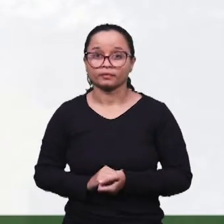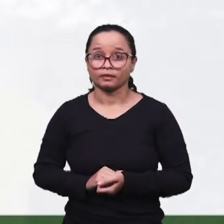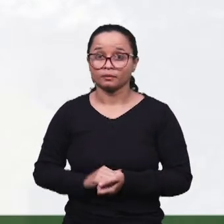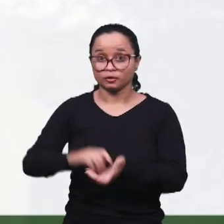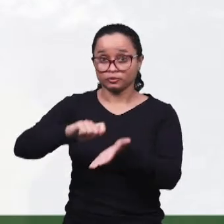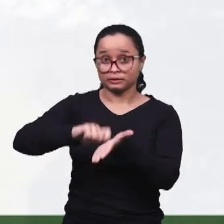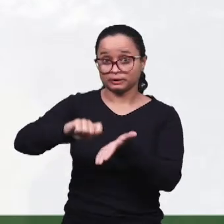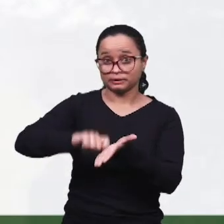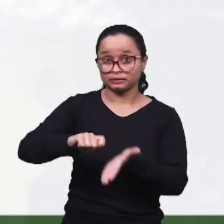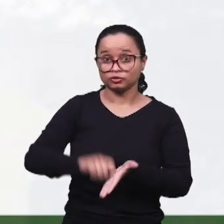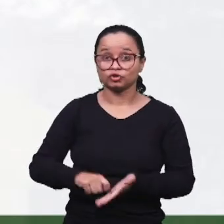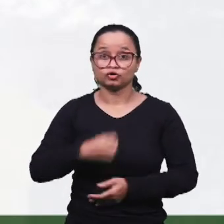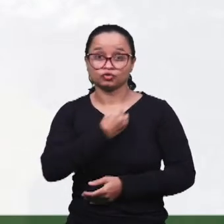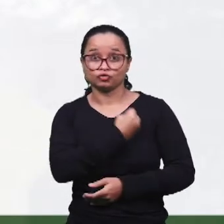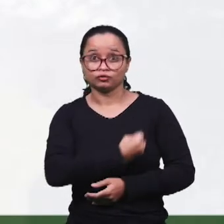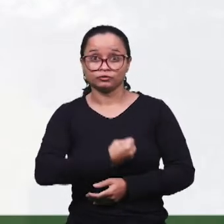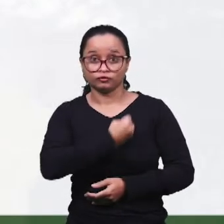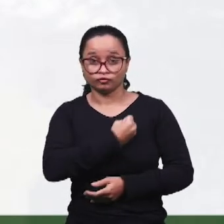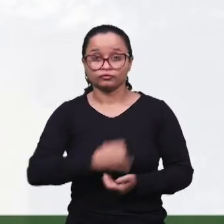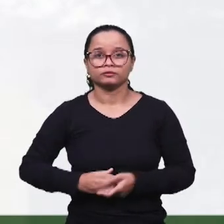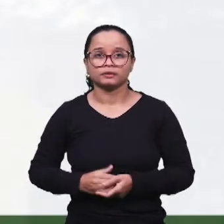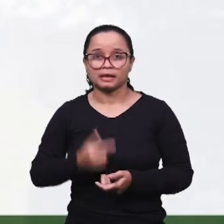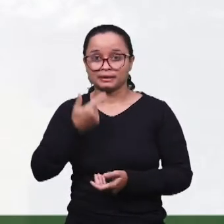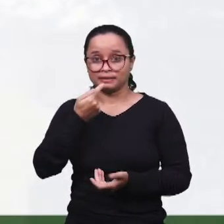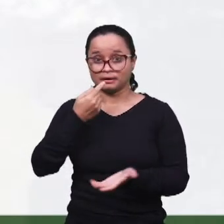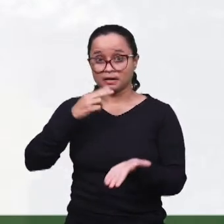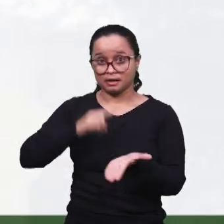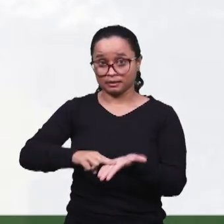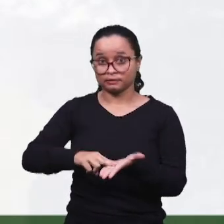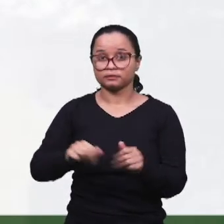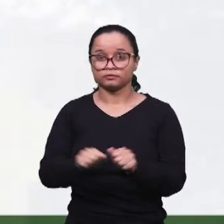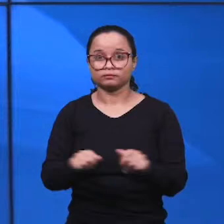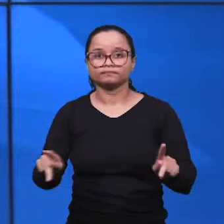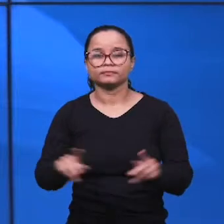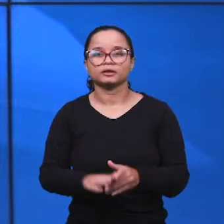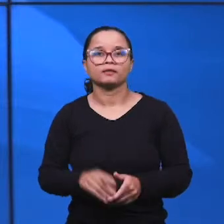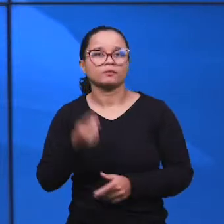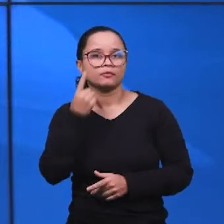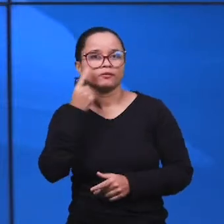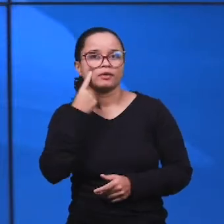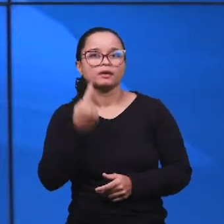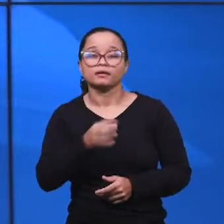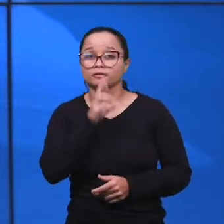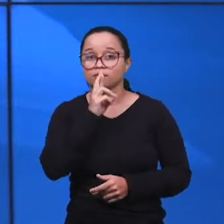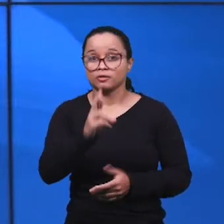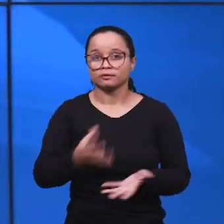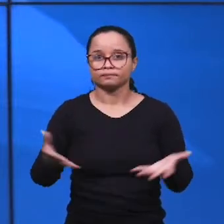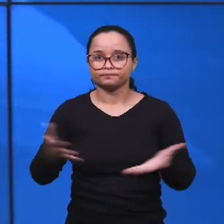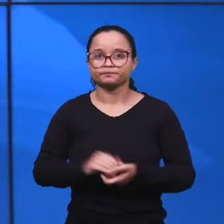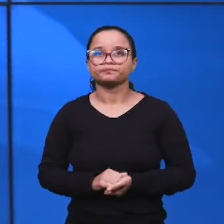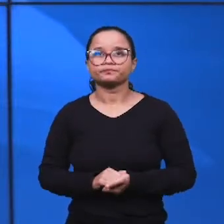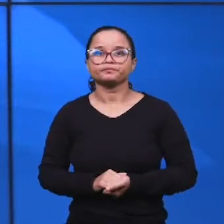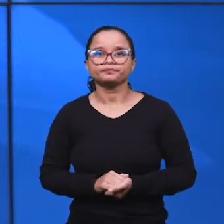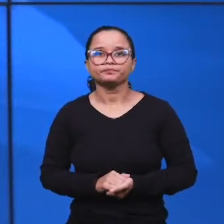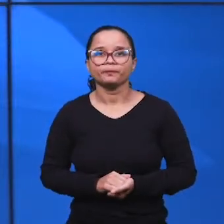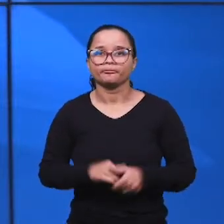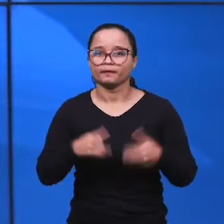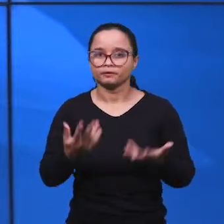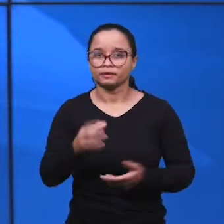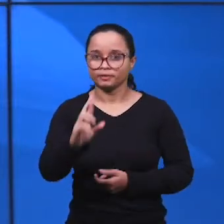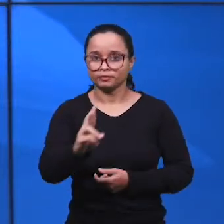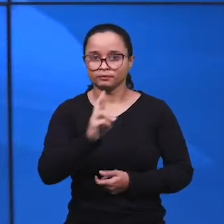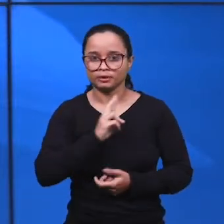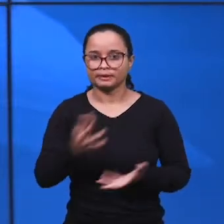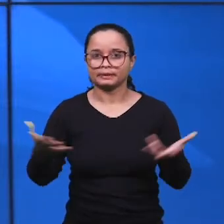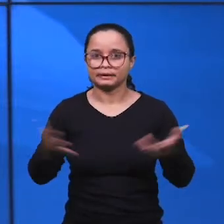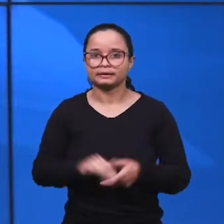João nas 7 cartas do Apocalipse? Então nós vamos ver essa resposta. Inicialmente, quem vai nos dar, aliás, a resposta vai ser